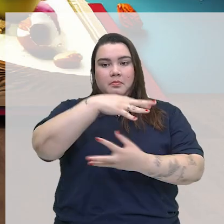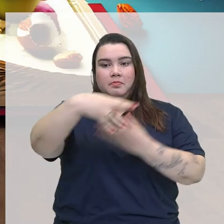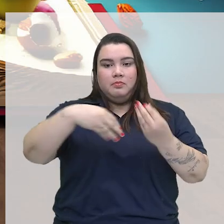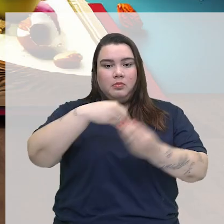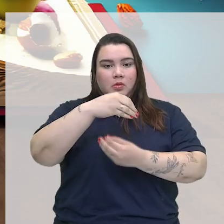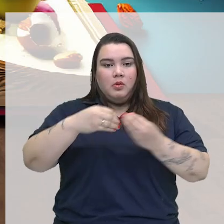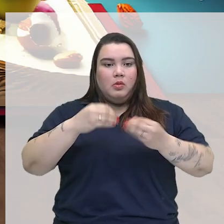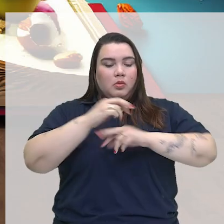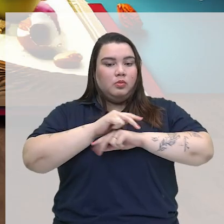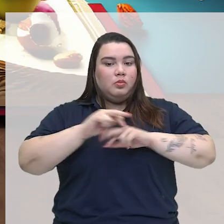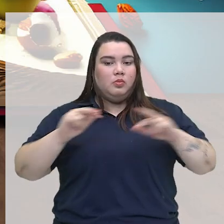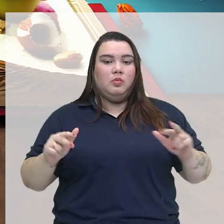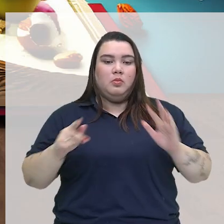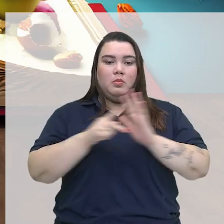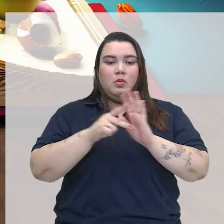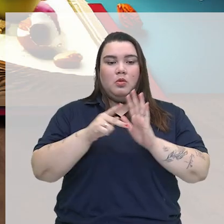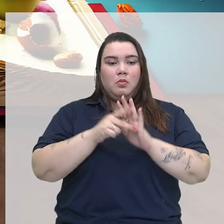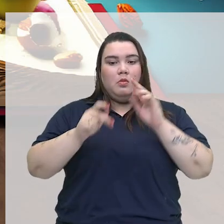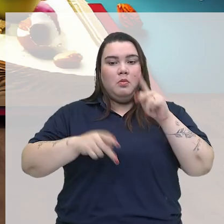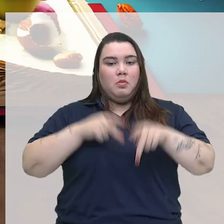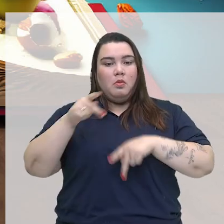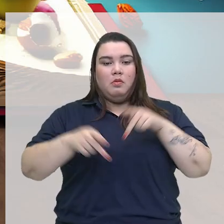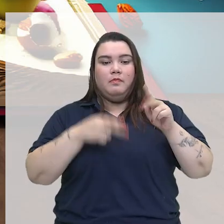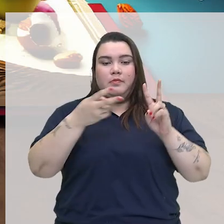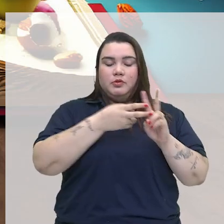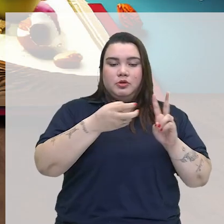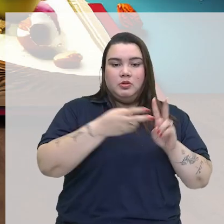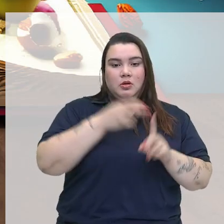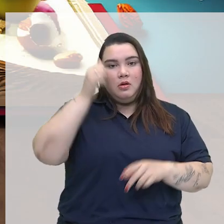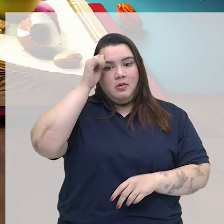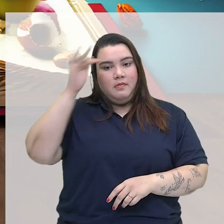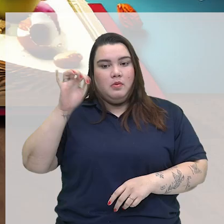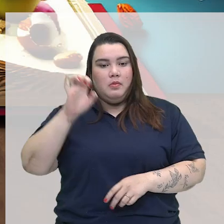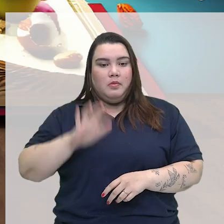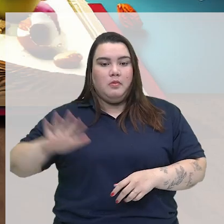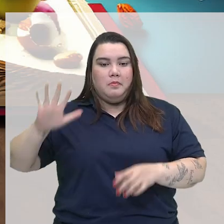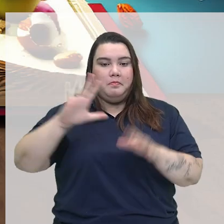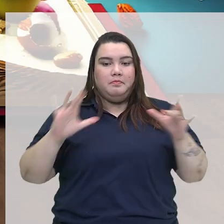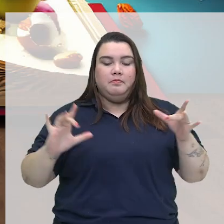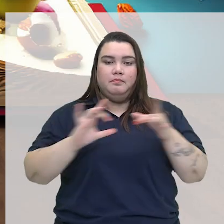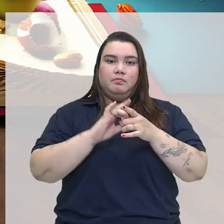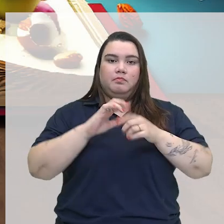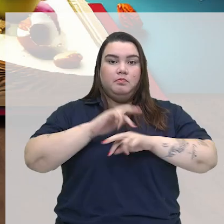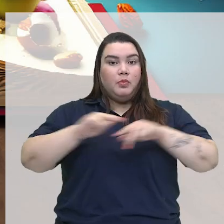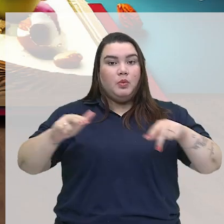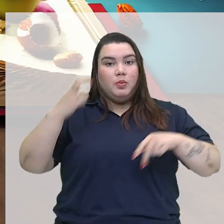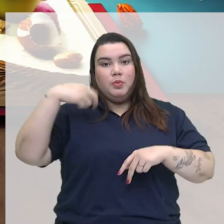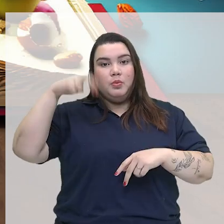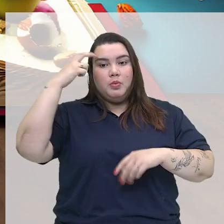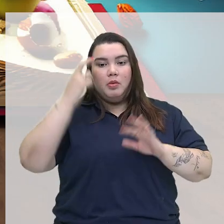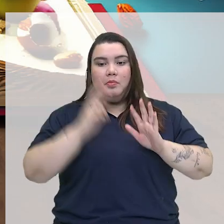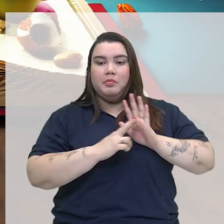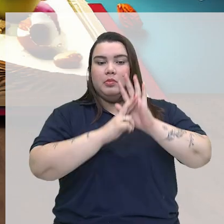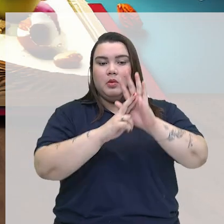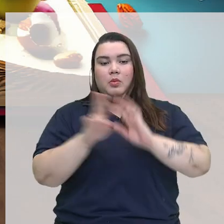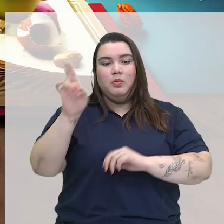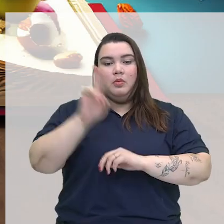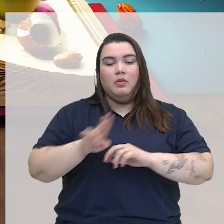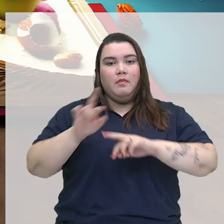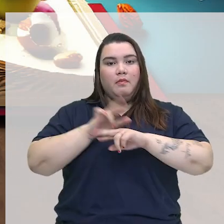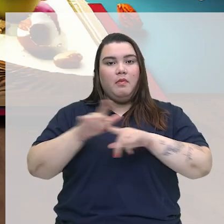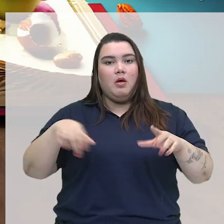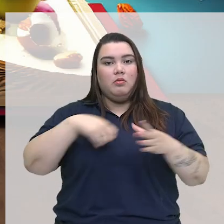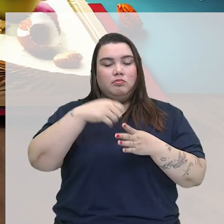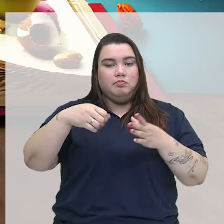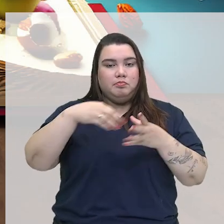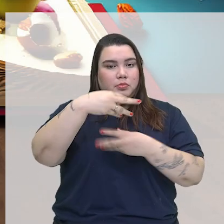que moldaram o país. Essa diversidade cultural se reflete na utilização de misturas em diferentes